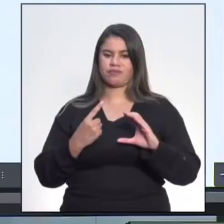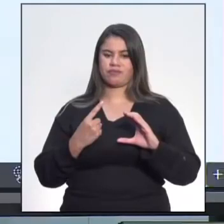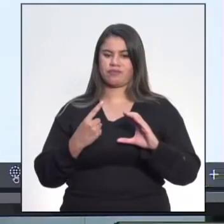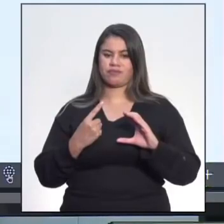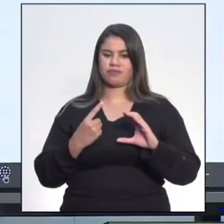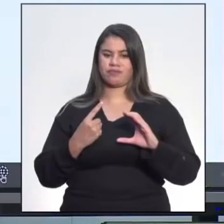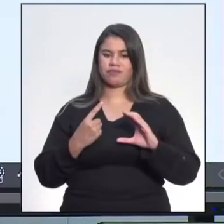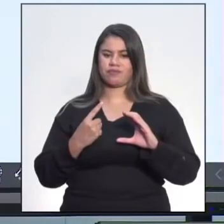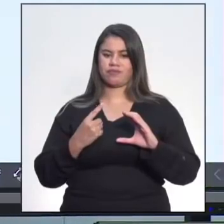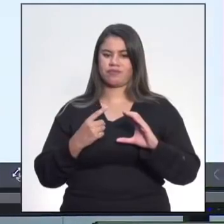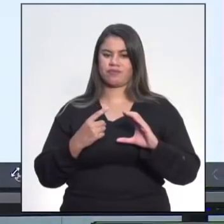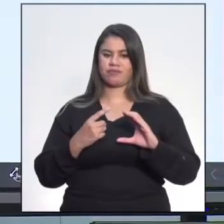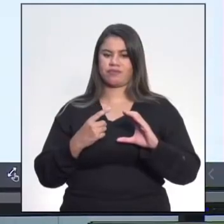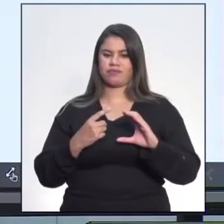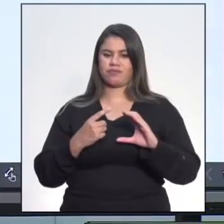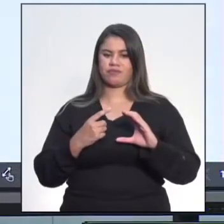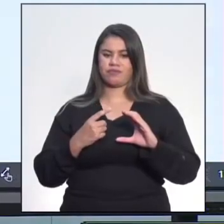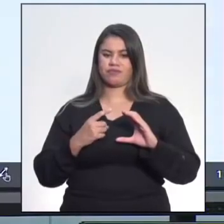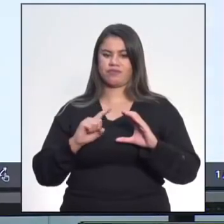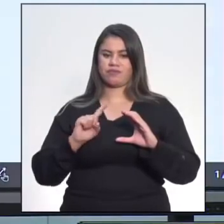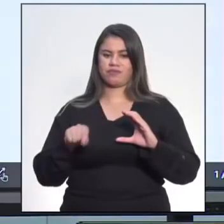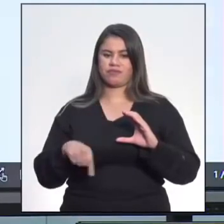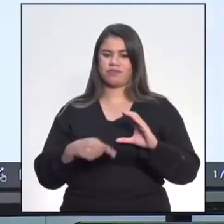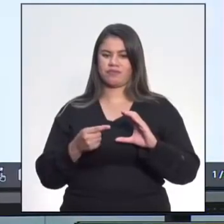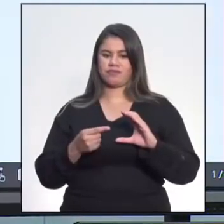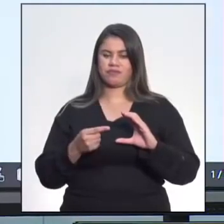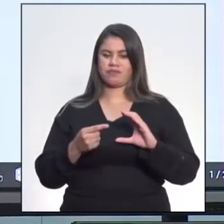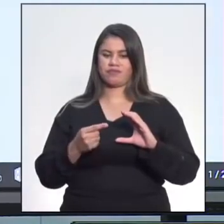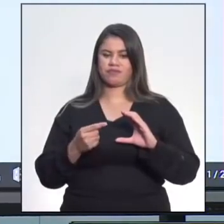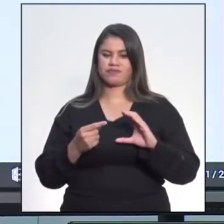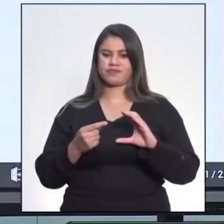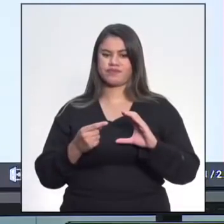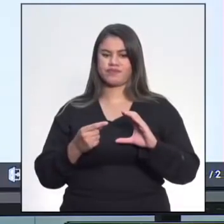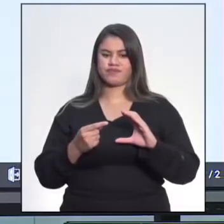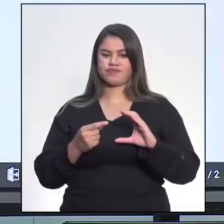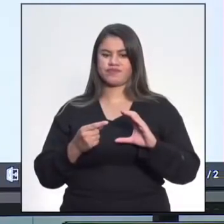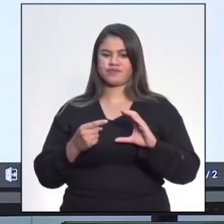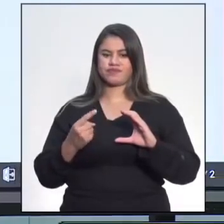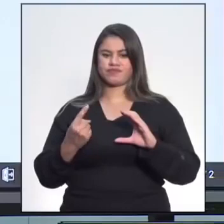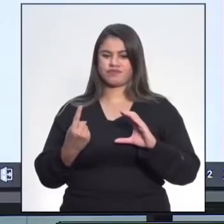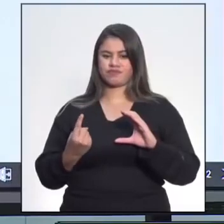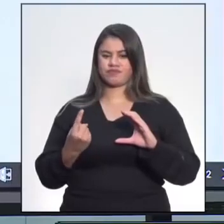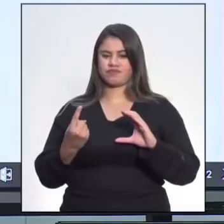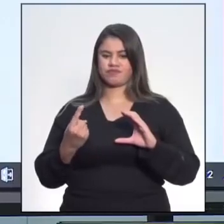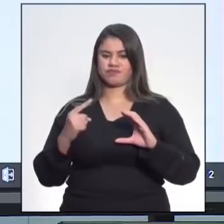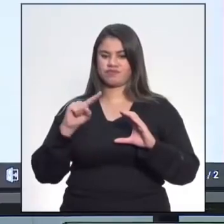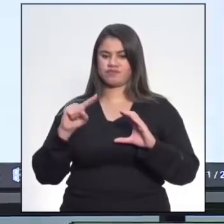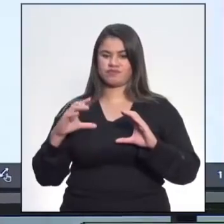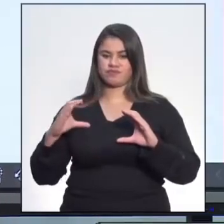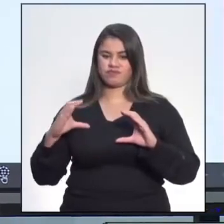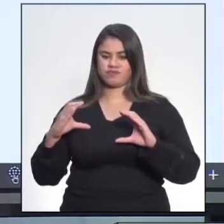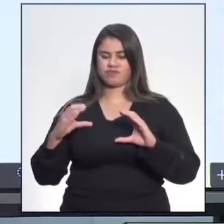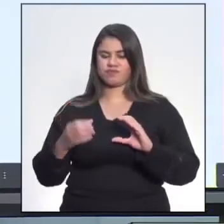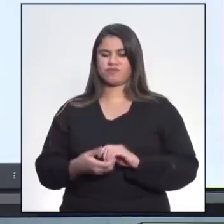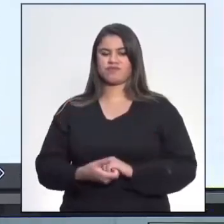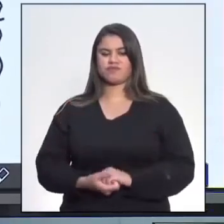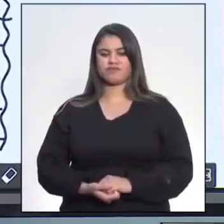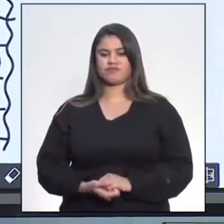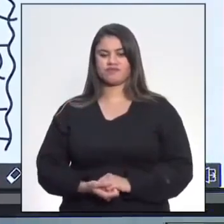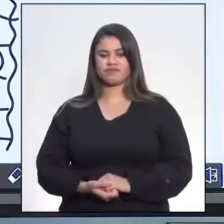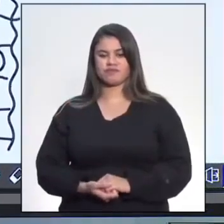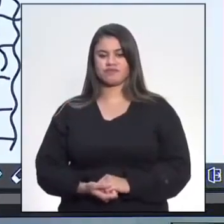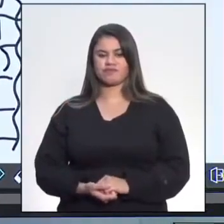Muito bem. O meu x vale 1, vírgula. E o meu y também vale 1. Muito bem, agora ficou